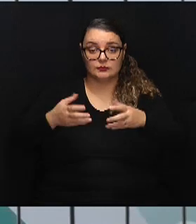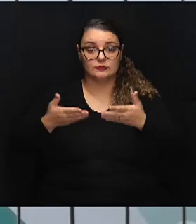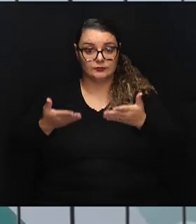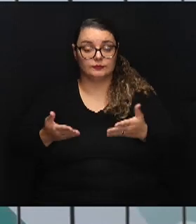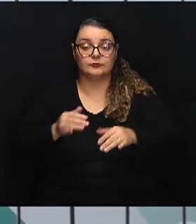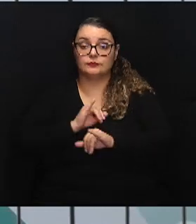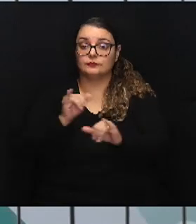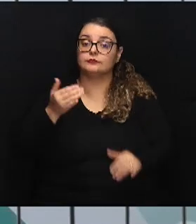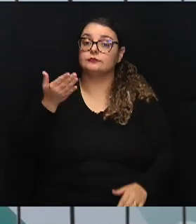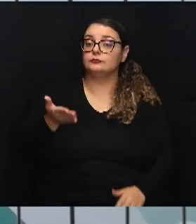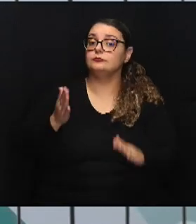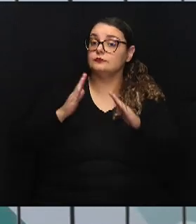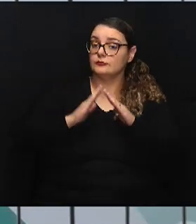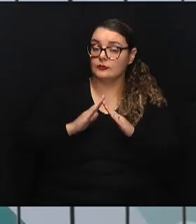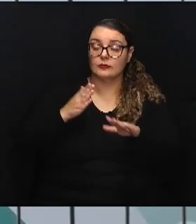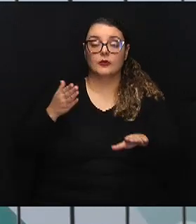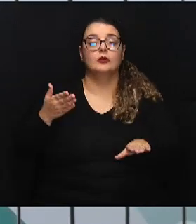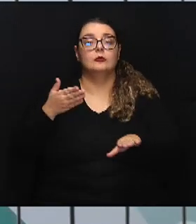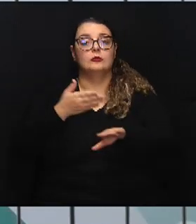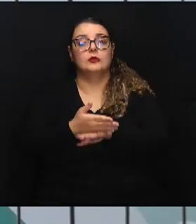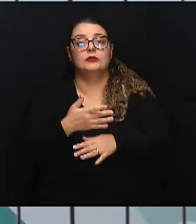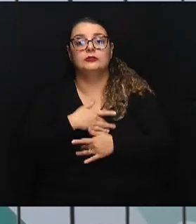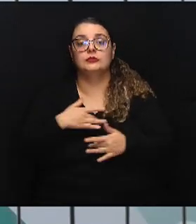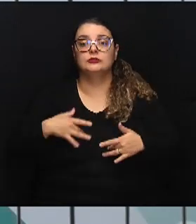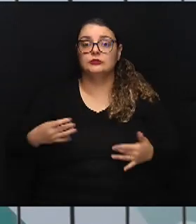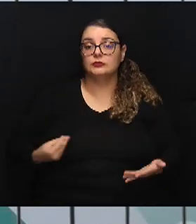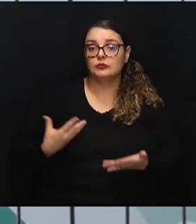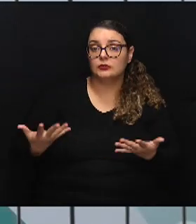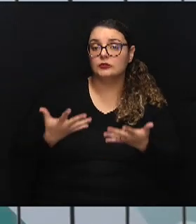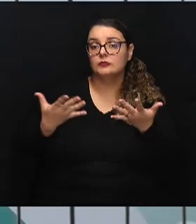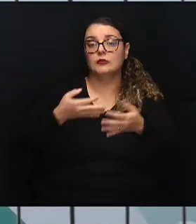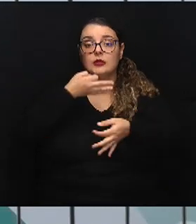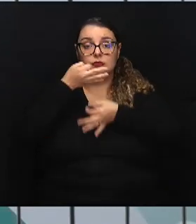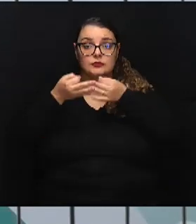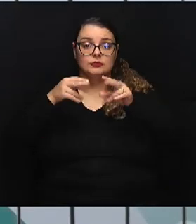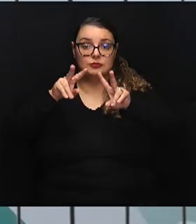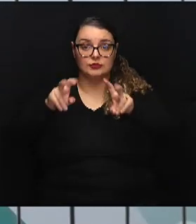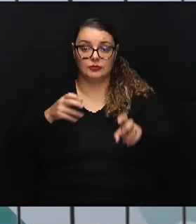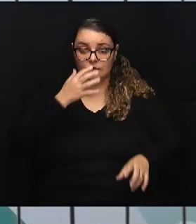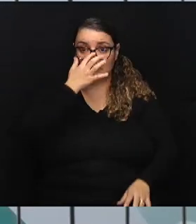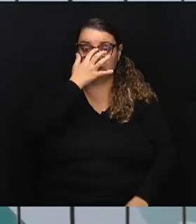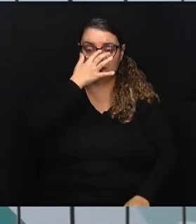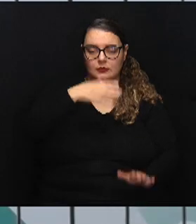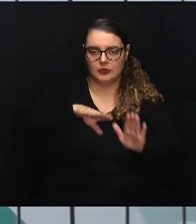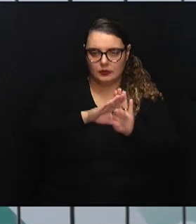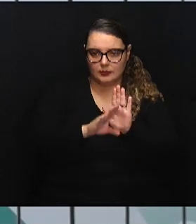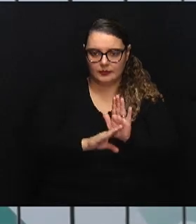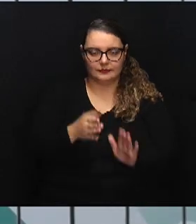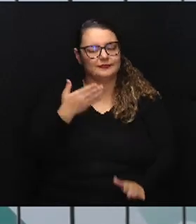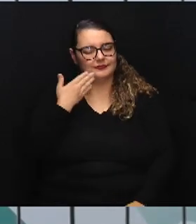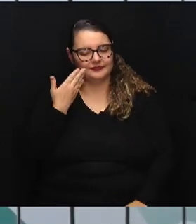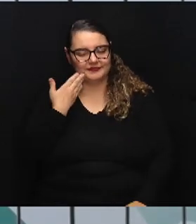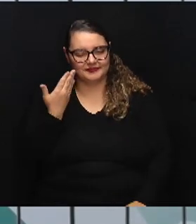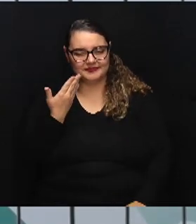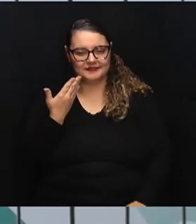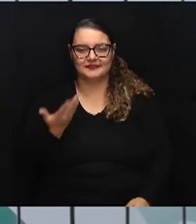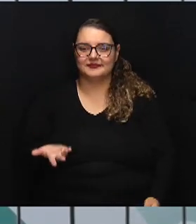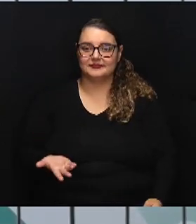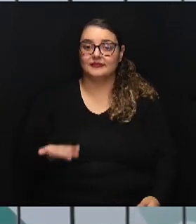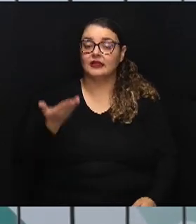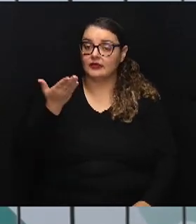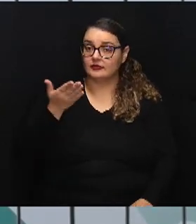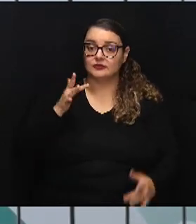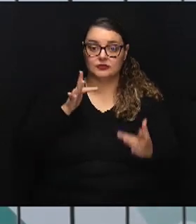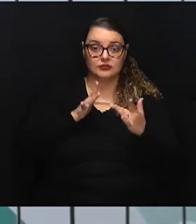está em casa. Para participar do Saúde é Vida e sugerir um tema para o programa é bem fácil. É só você entrar